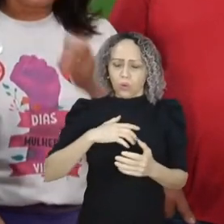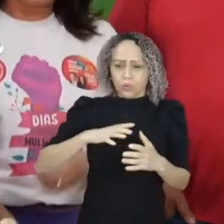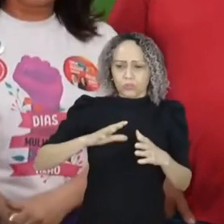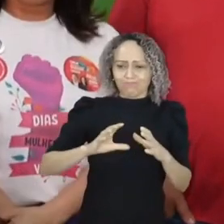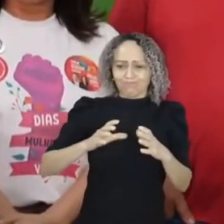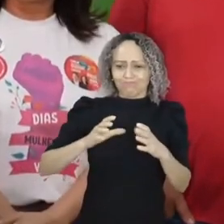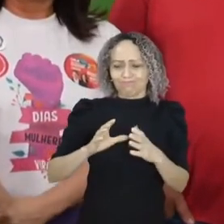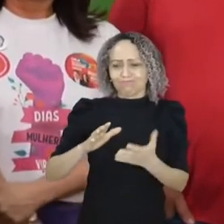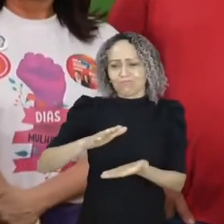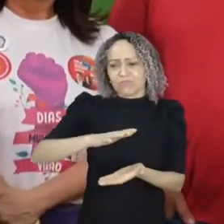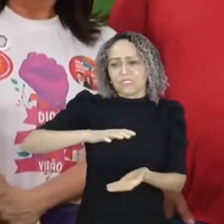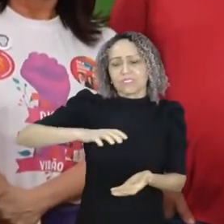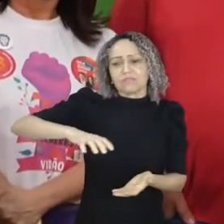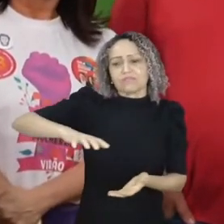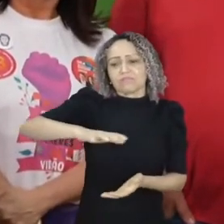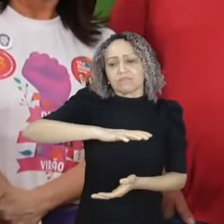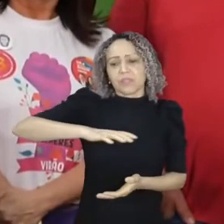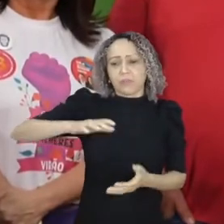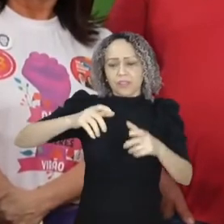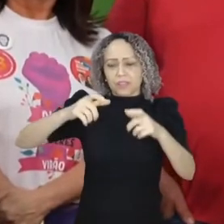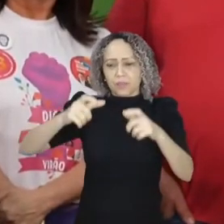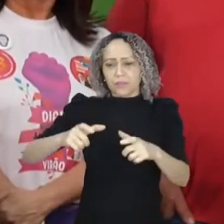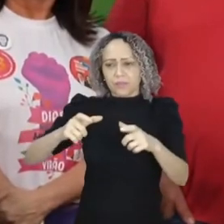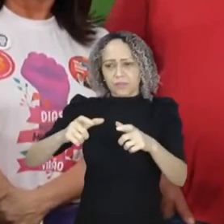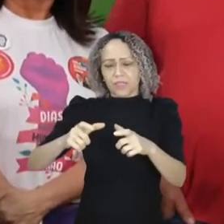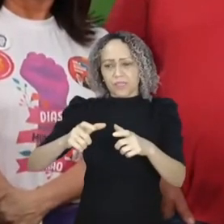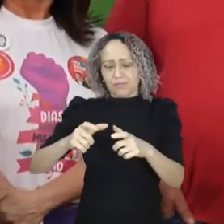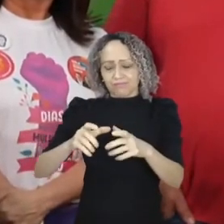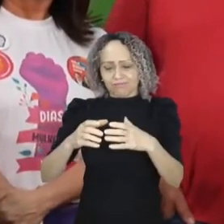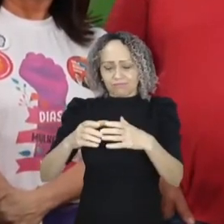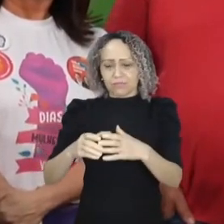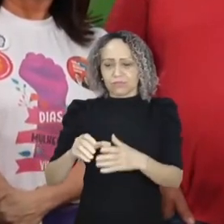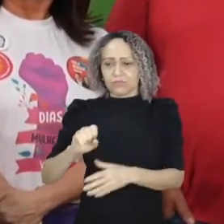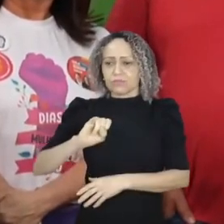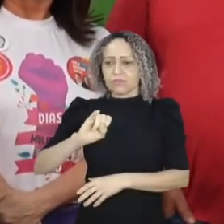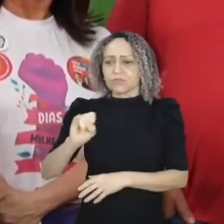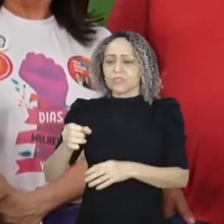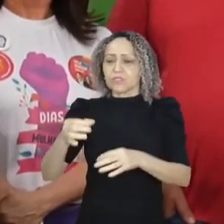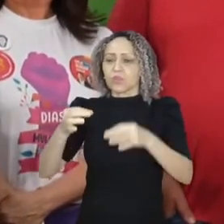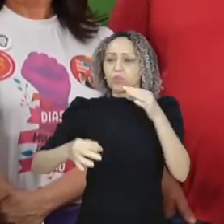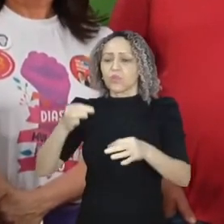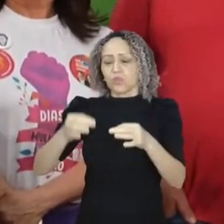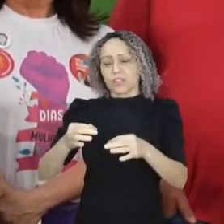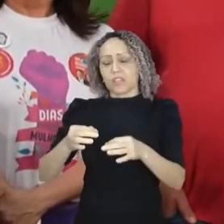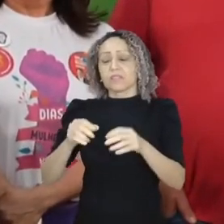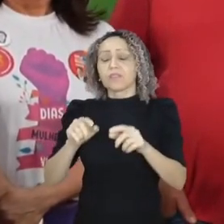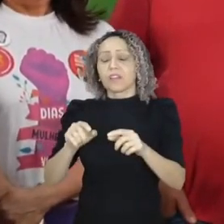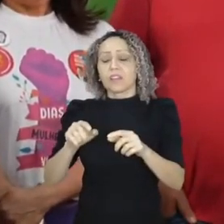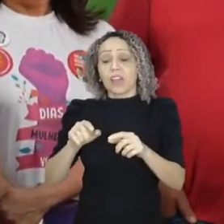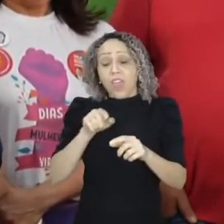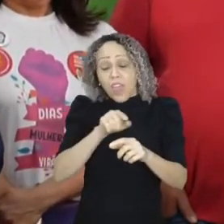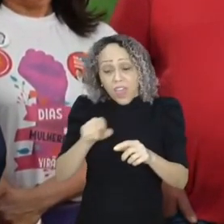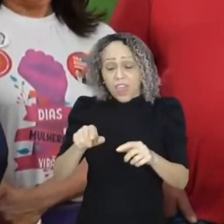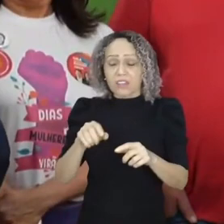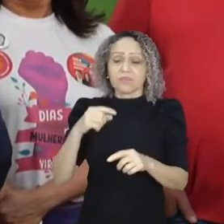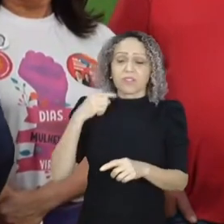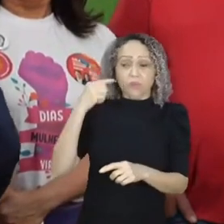justiça para que ela tente evitar o máximo a sandice que o nosso adversário